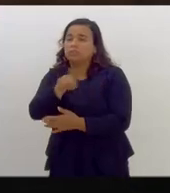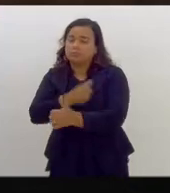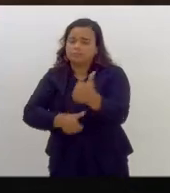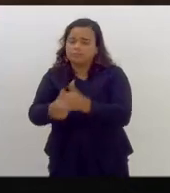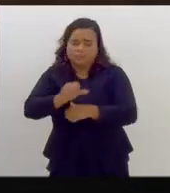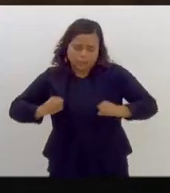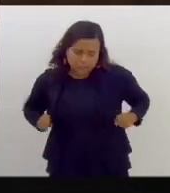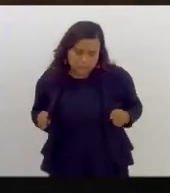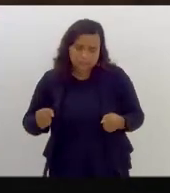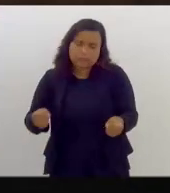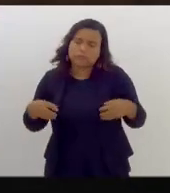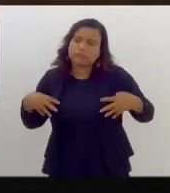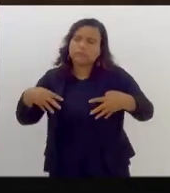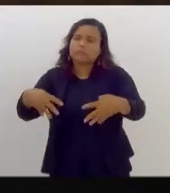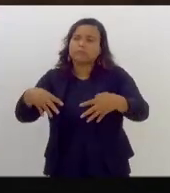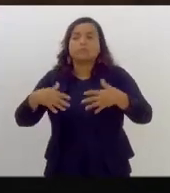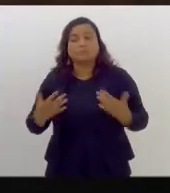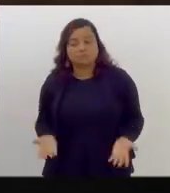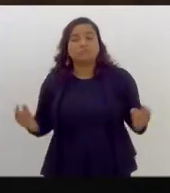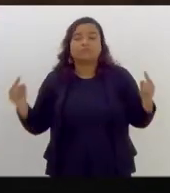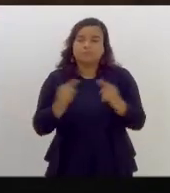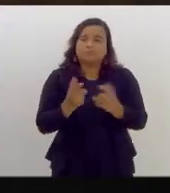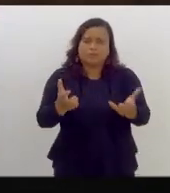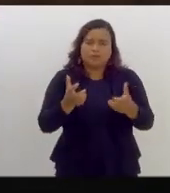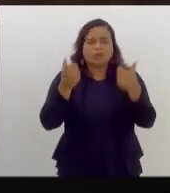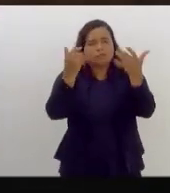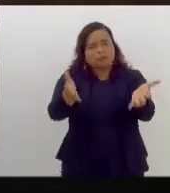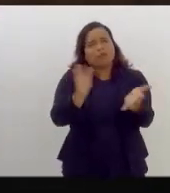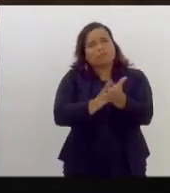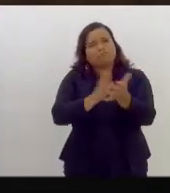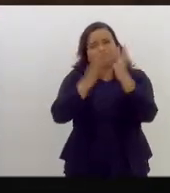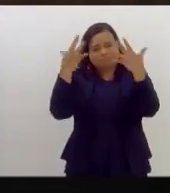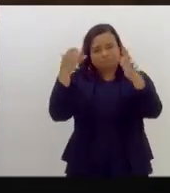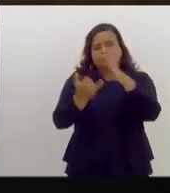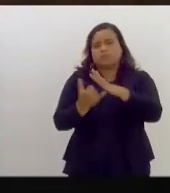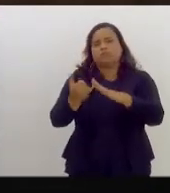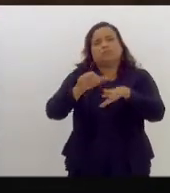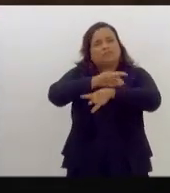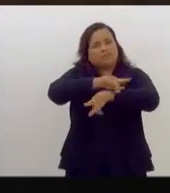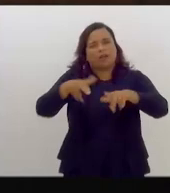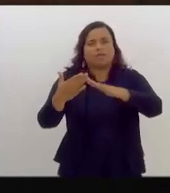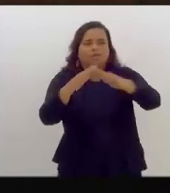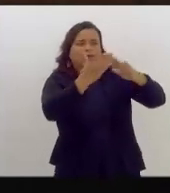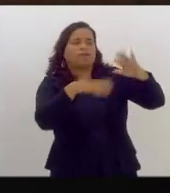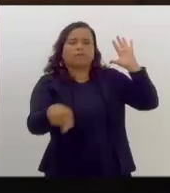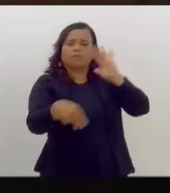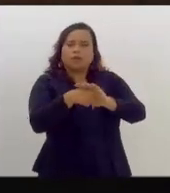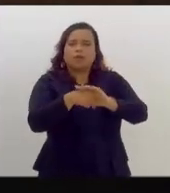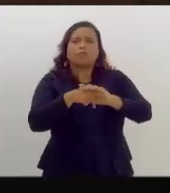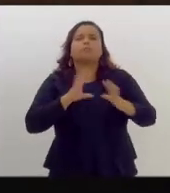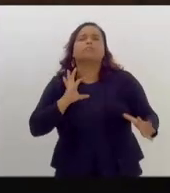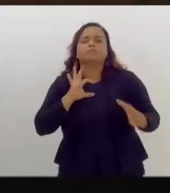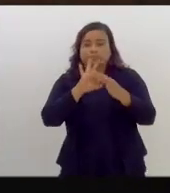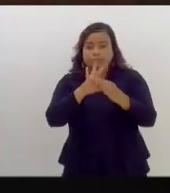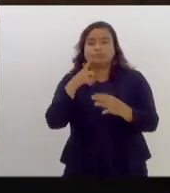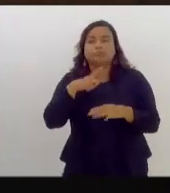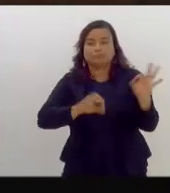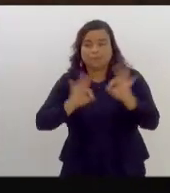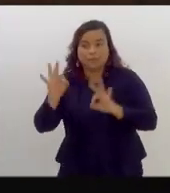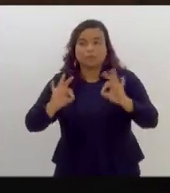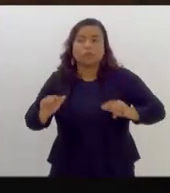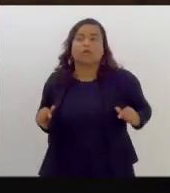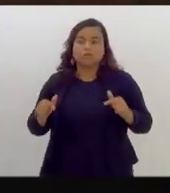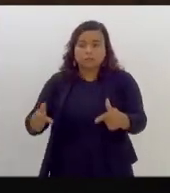nesse sentido, eu quero aqui parabenizar todas as instituições faveladas que compuseram o Plano de